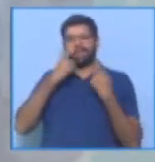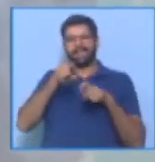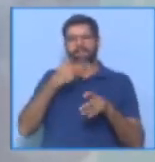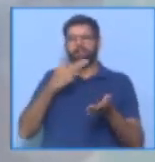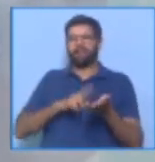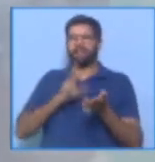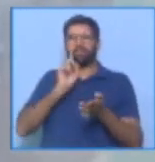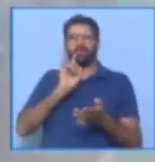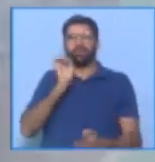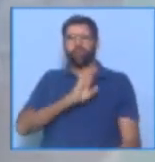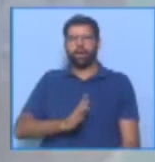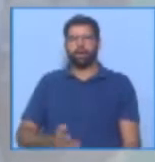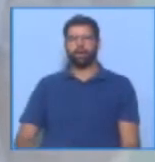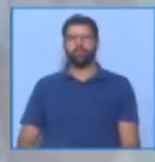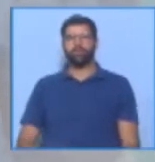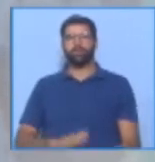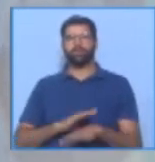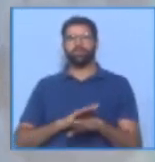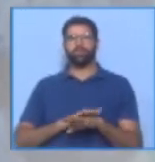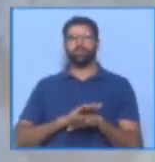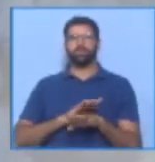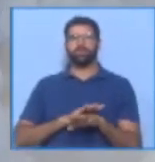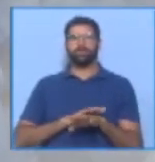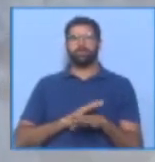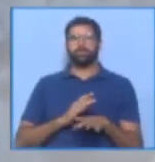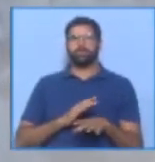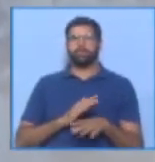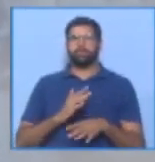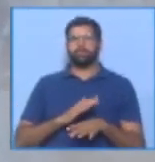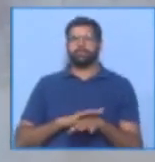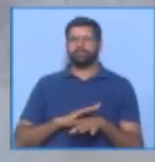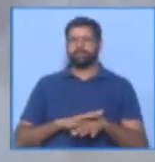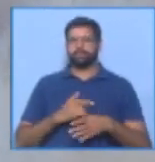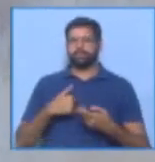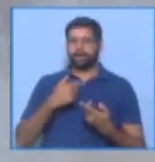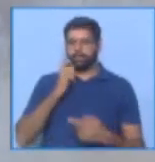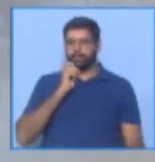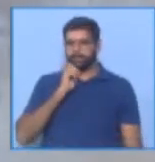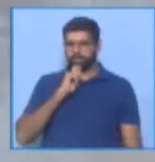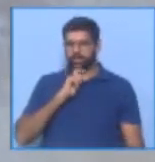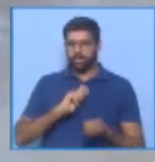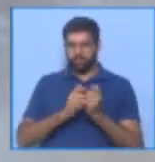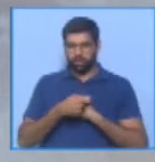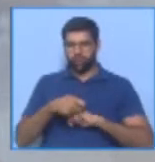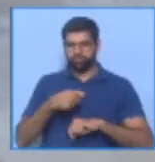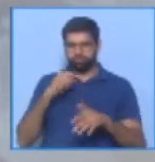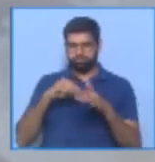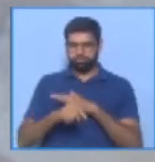importância, porque em causa, a médio e longo prazo, está em jogo alterações